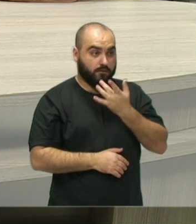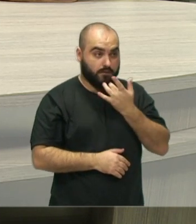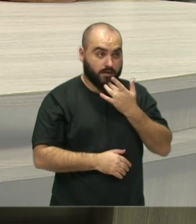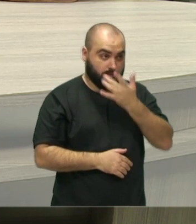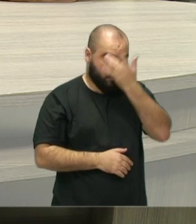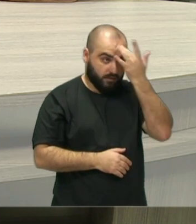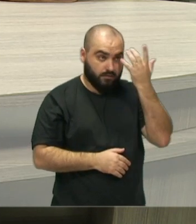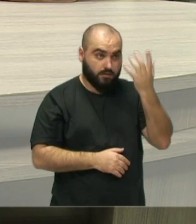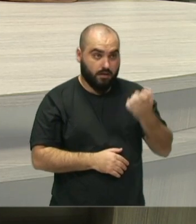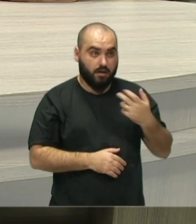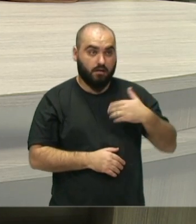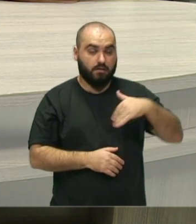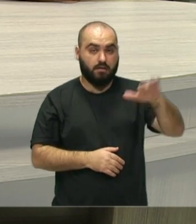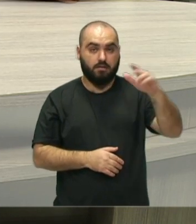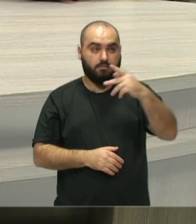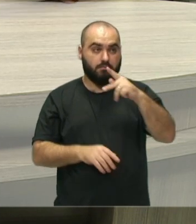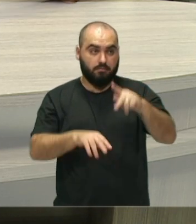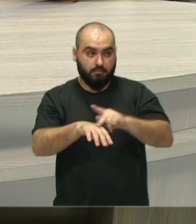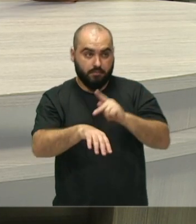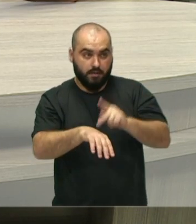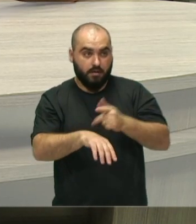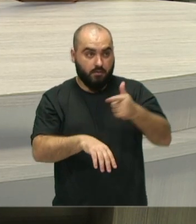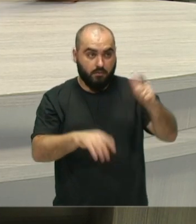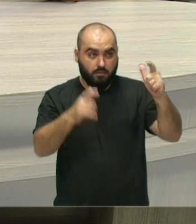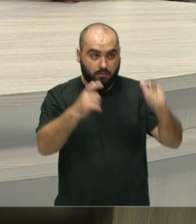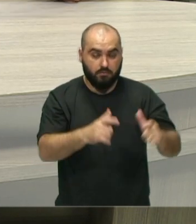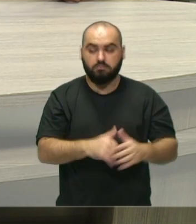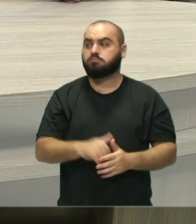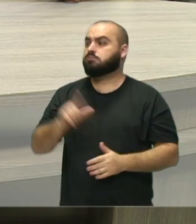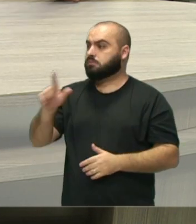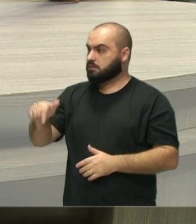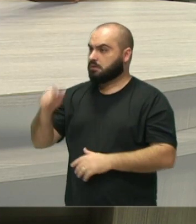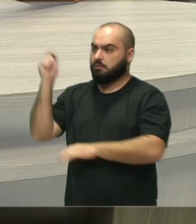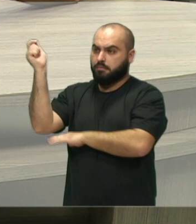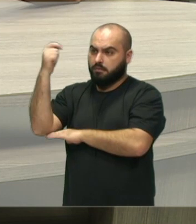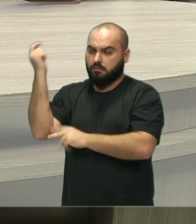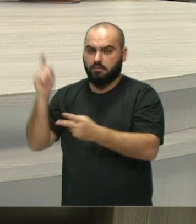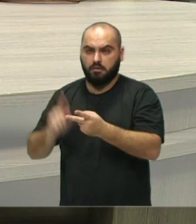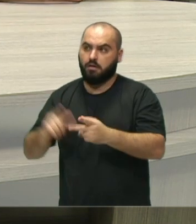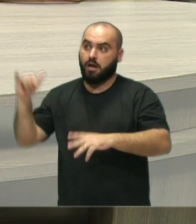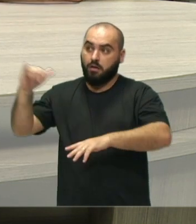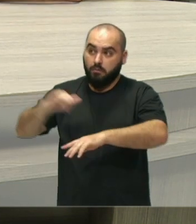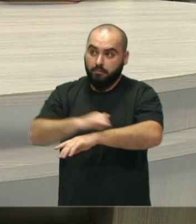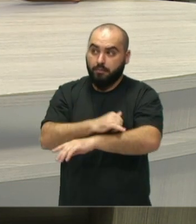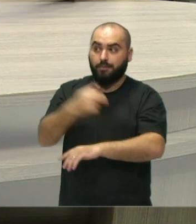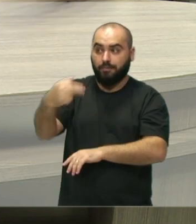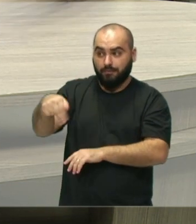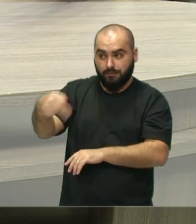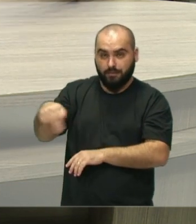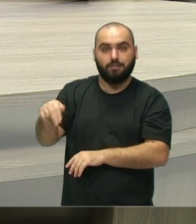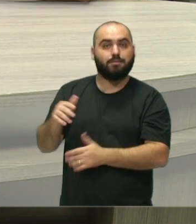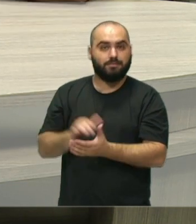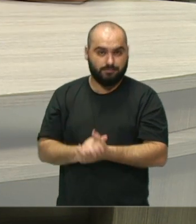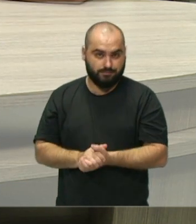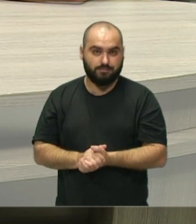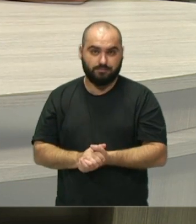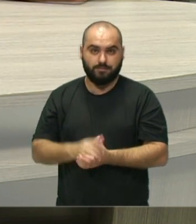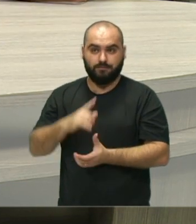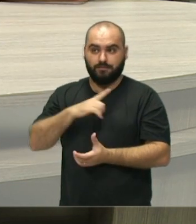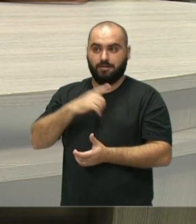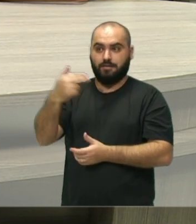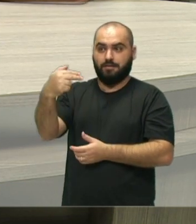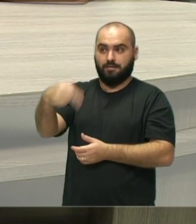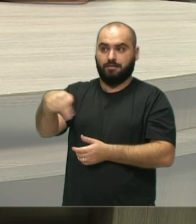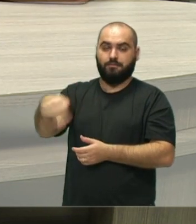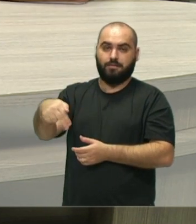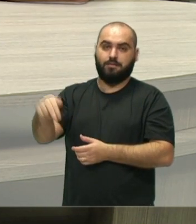quer ir para Penha, para outros locais, né? Para o Parque Beto Carreiro, para o aeroporto de Navegantes, né? A gente vai estar trazendo o aeroporto para